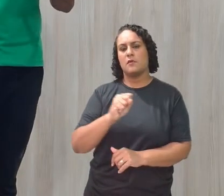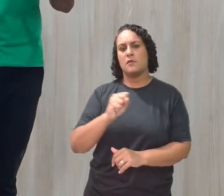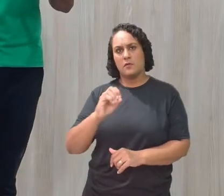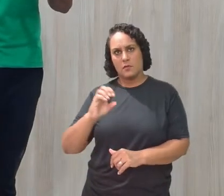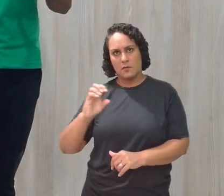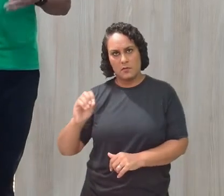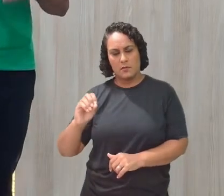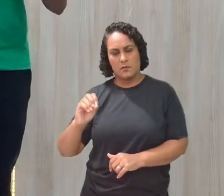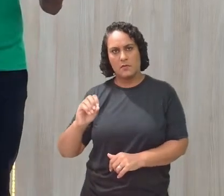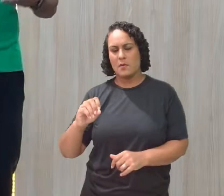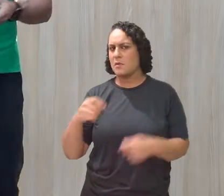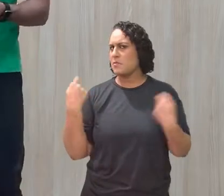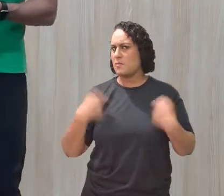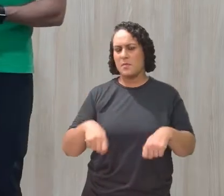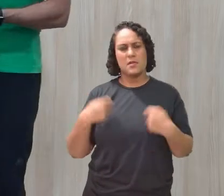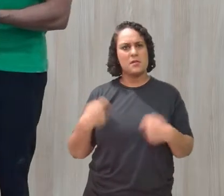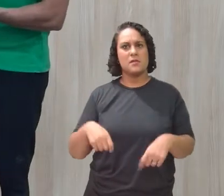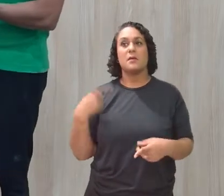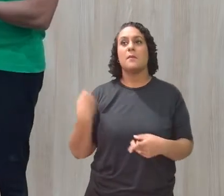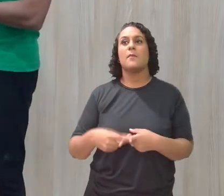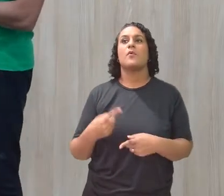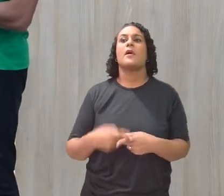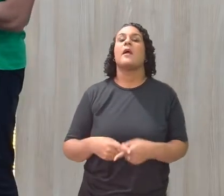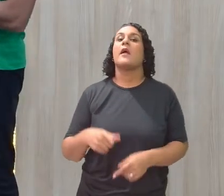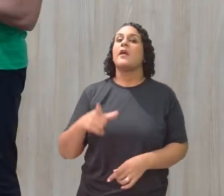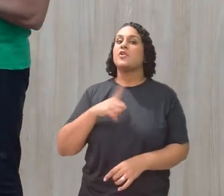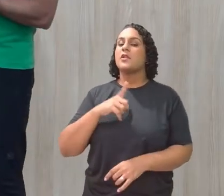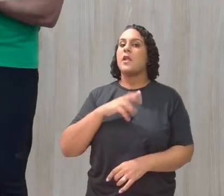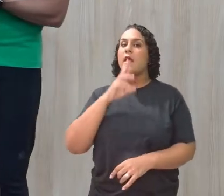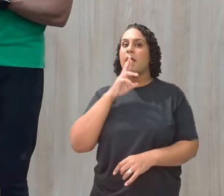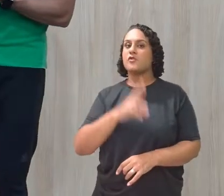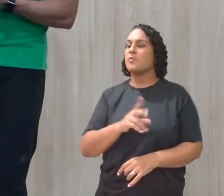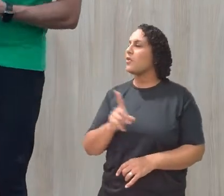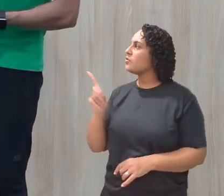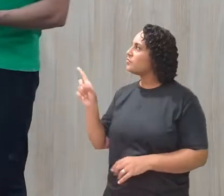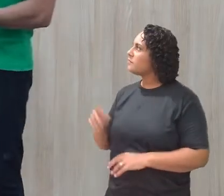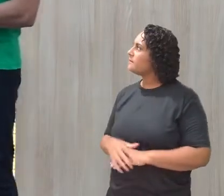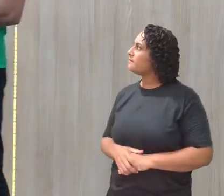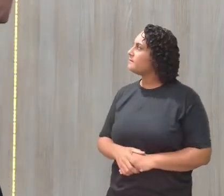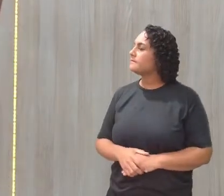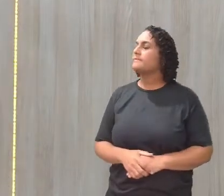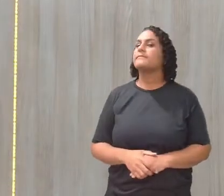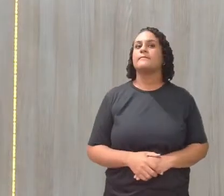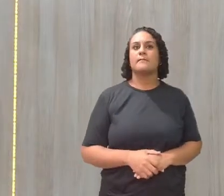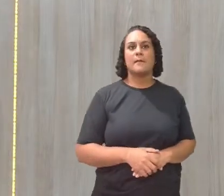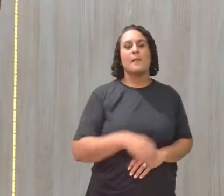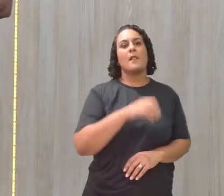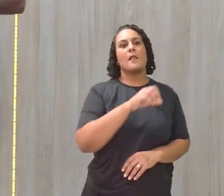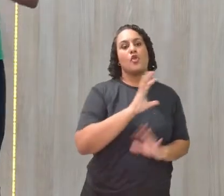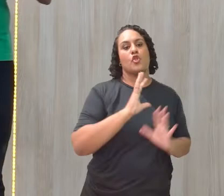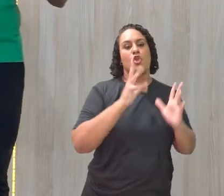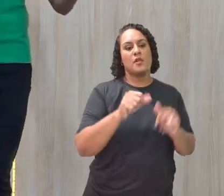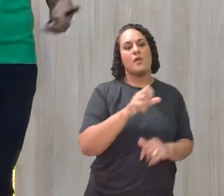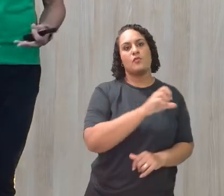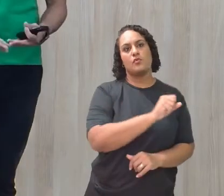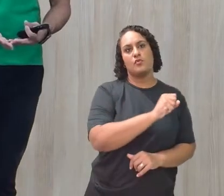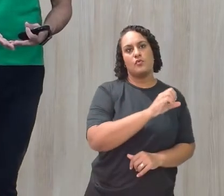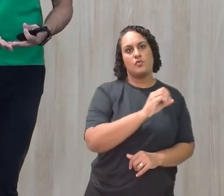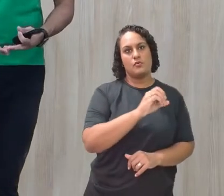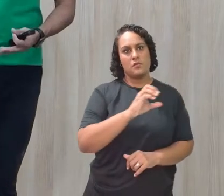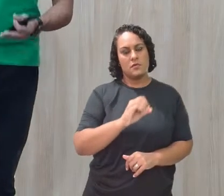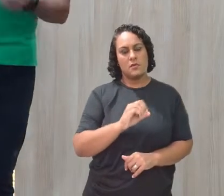não precisa. Por quê? Porque a gente já tem a resposta aqui no nosso quadro, ó. 800 sócios é o